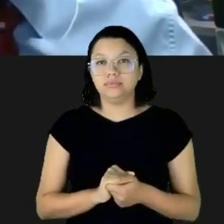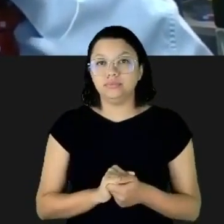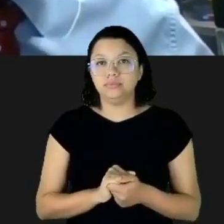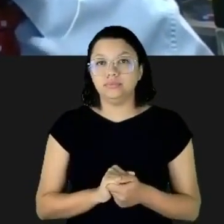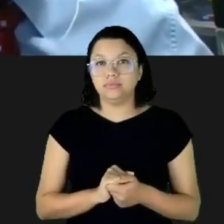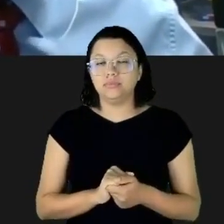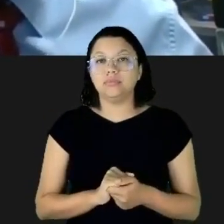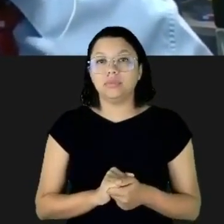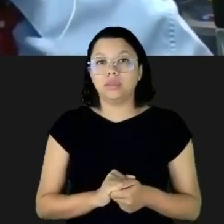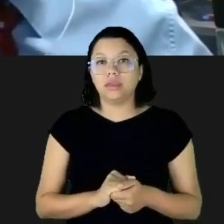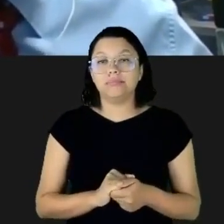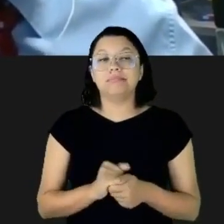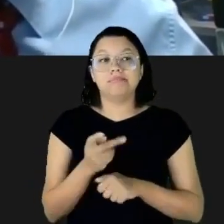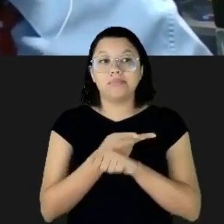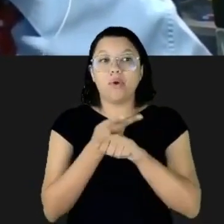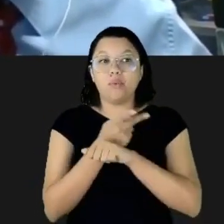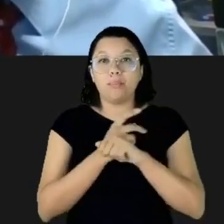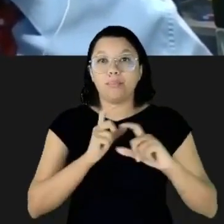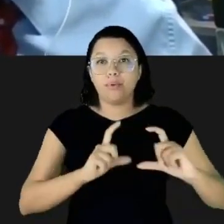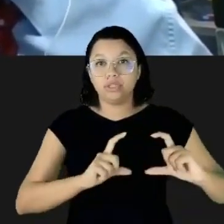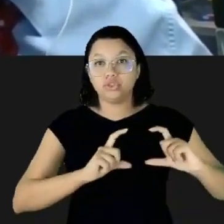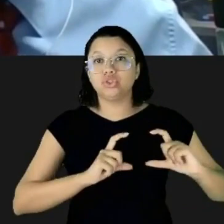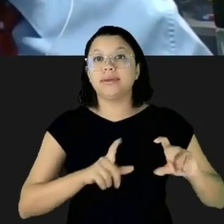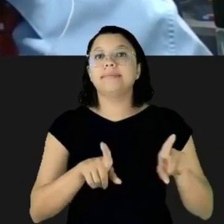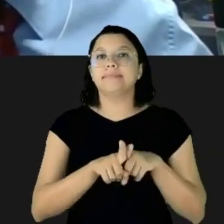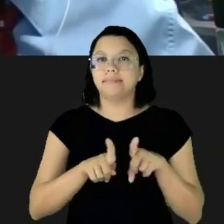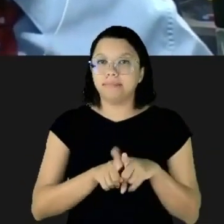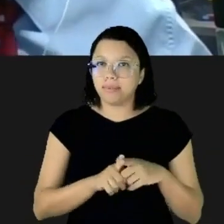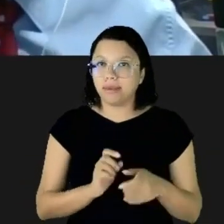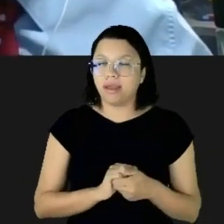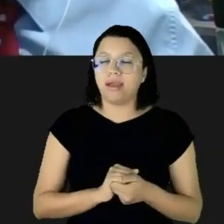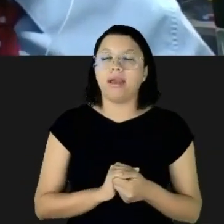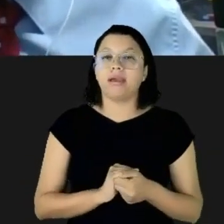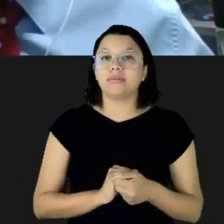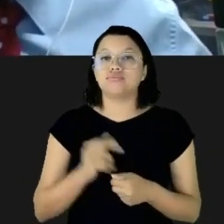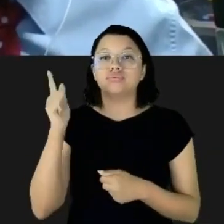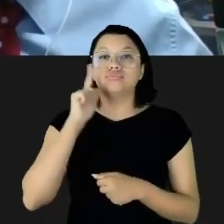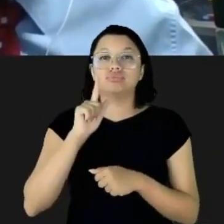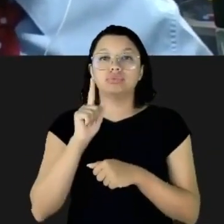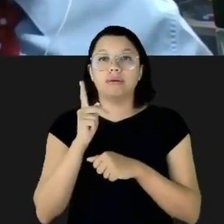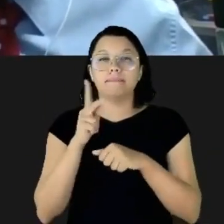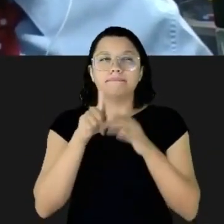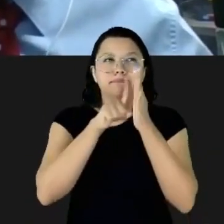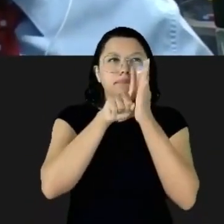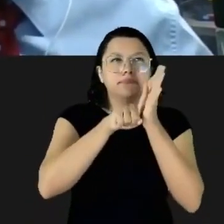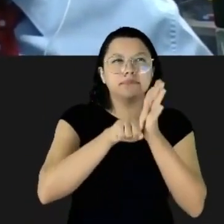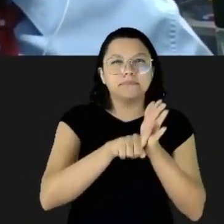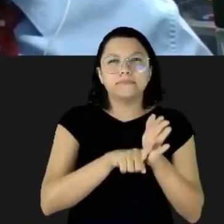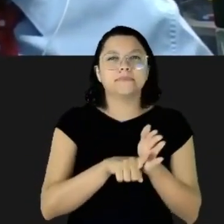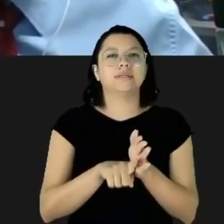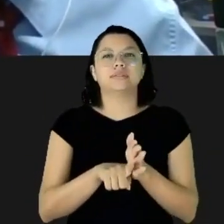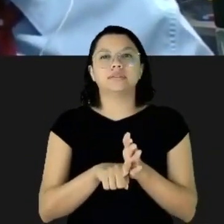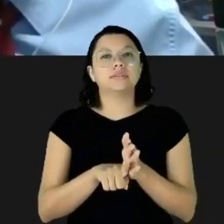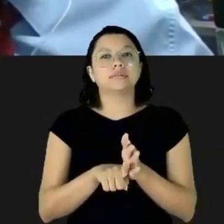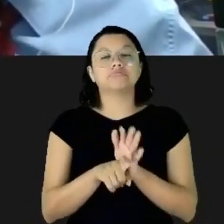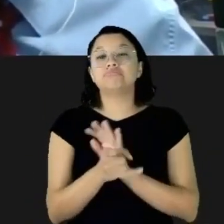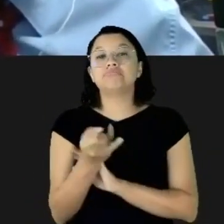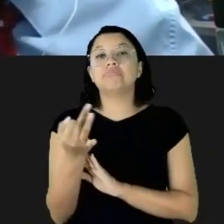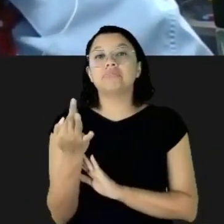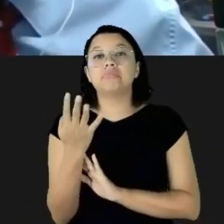por etiquetas também você pode pesquisar aqui o quanto que você